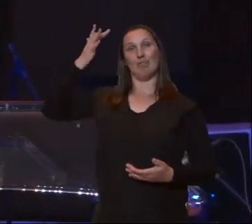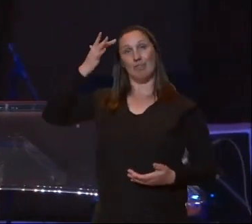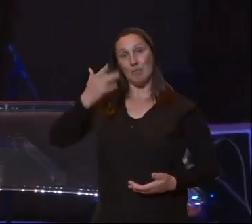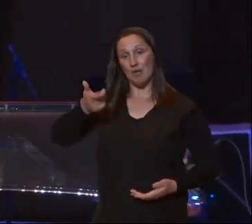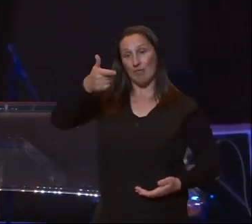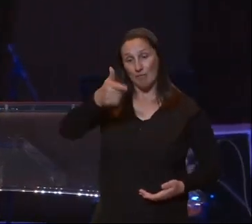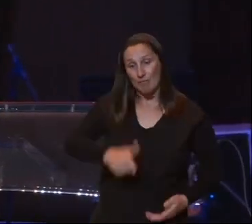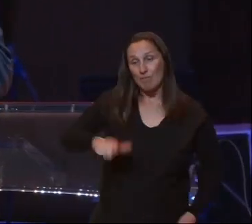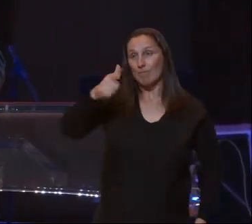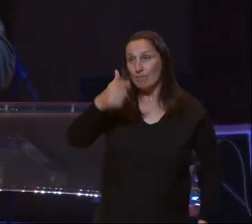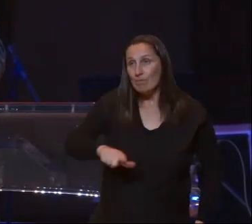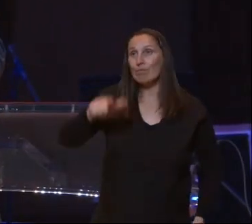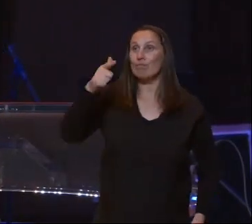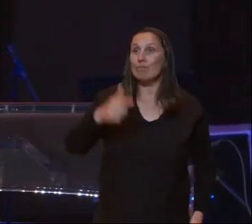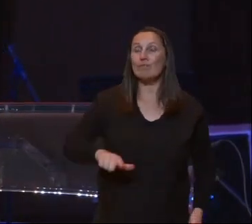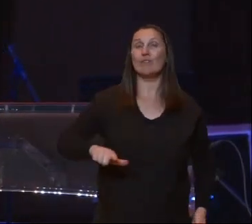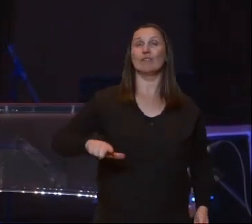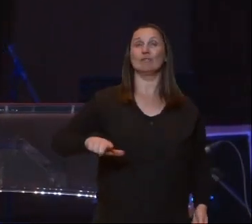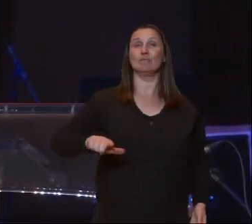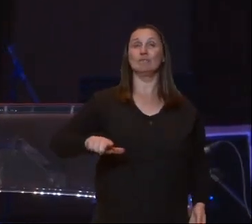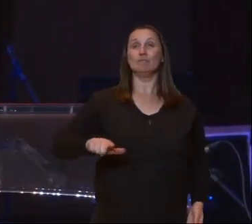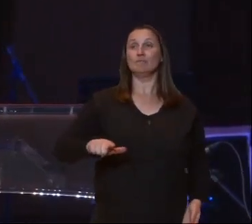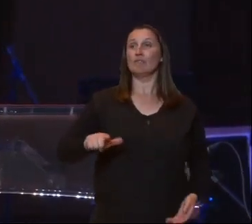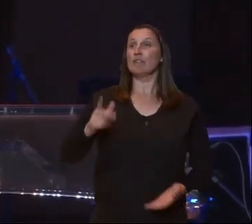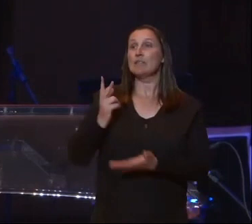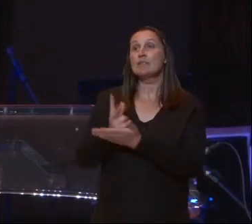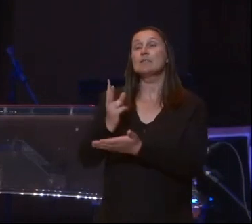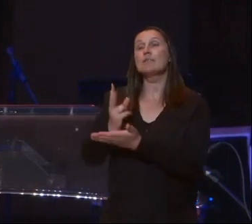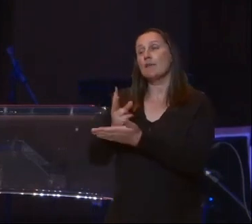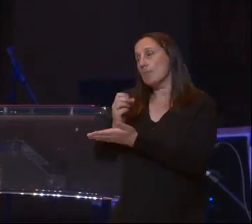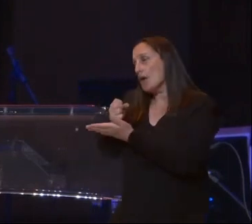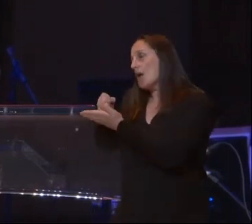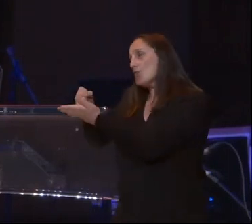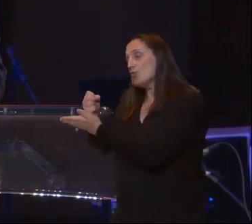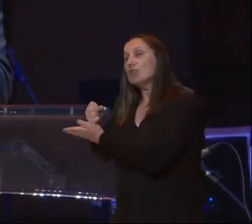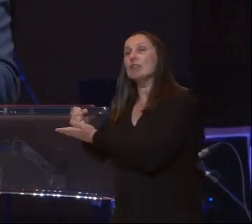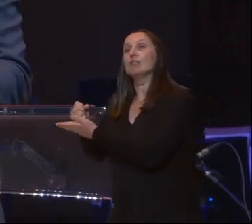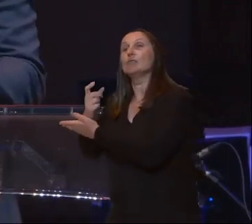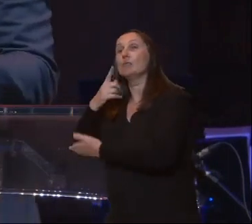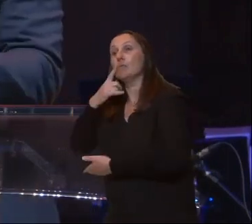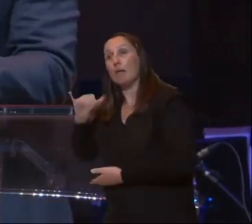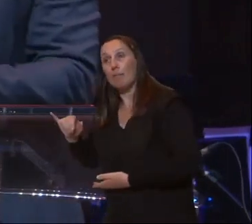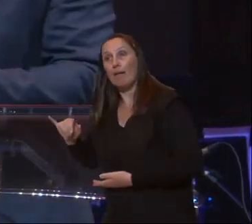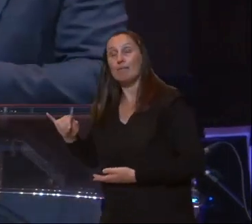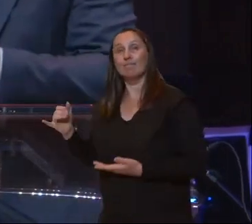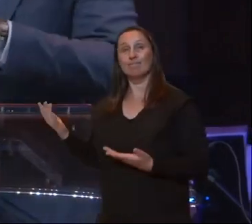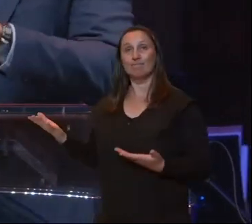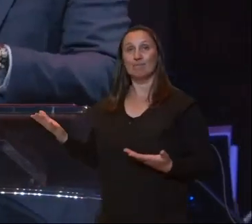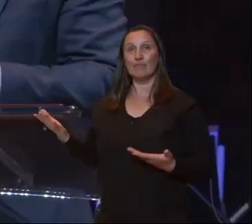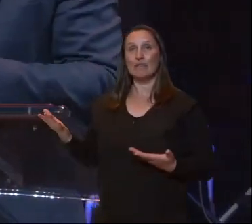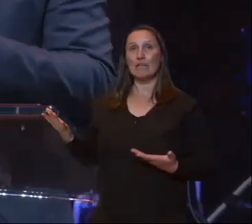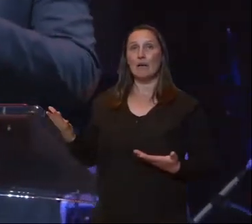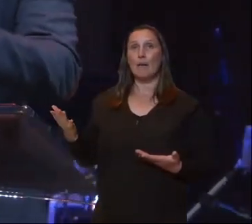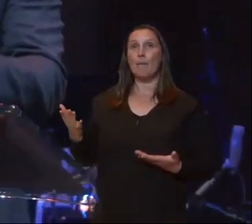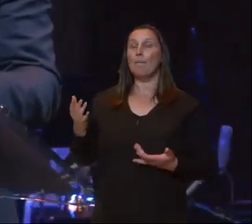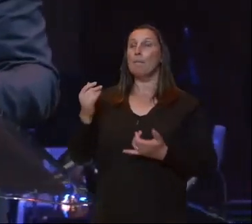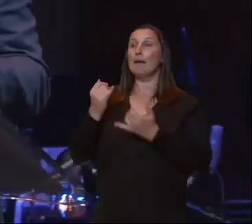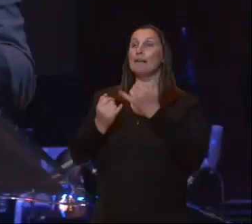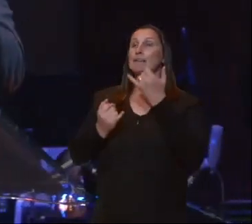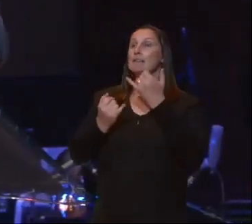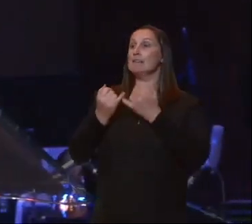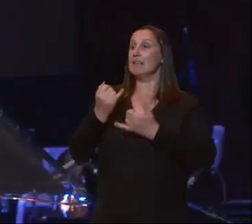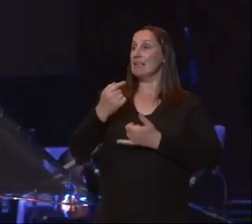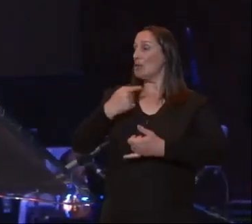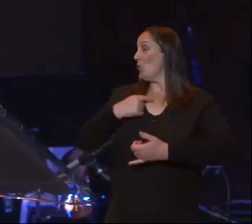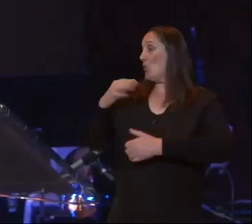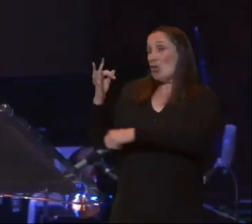novo. E a minha sensação era essa, que os meus braços não eram suficientes para